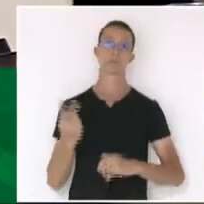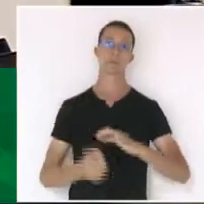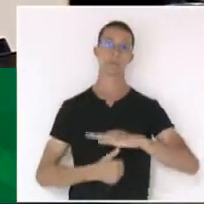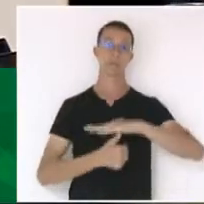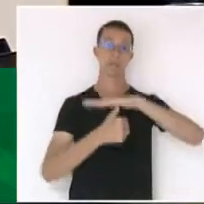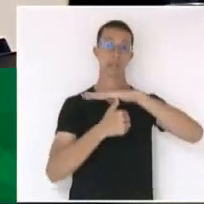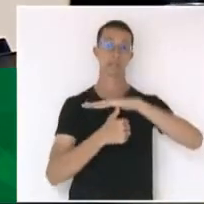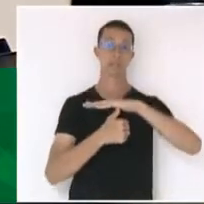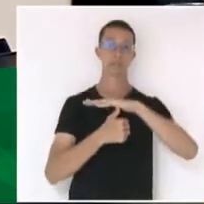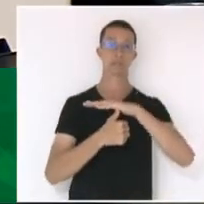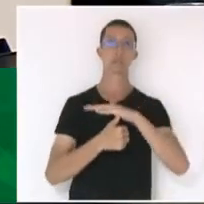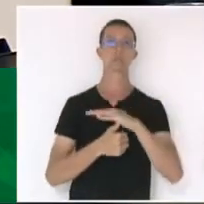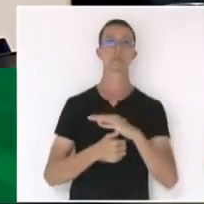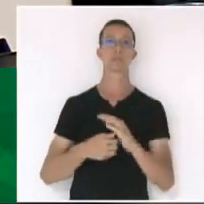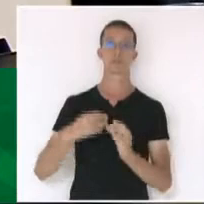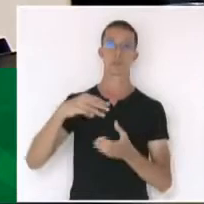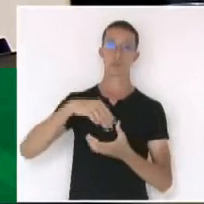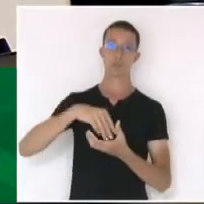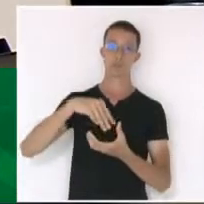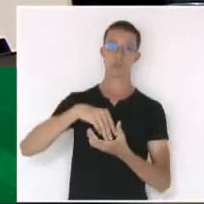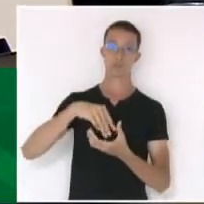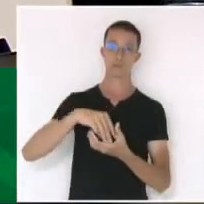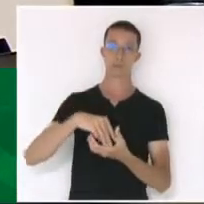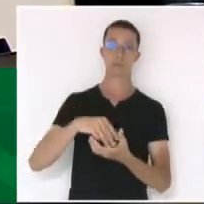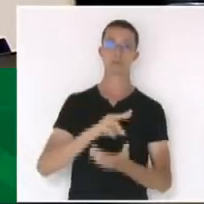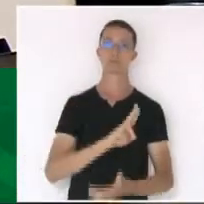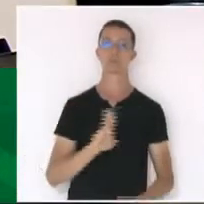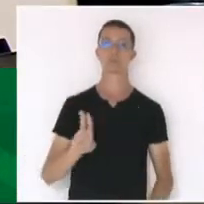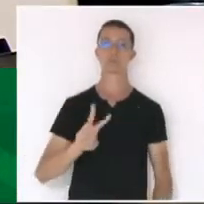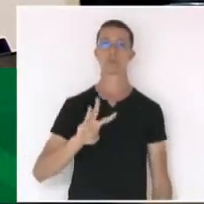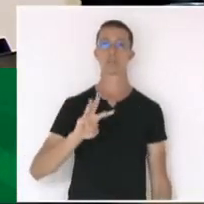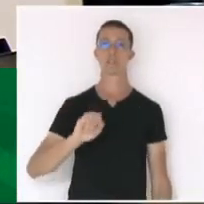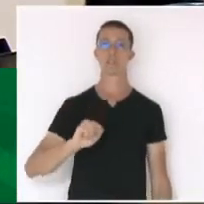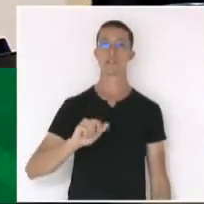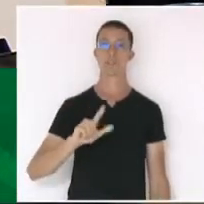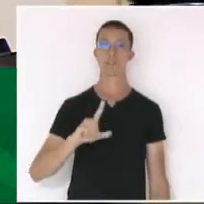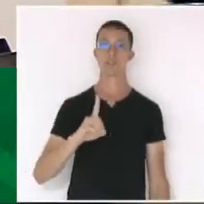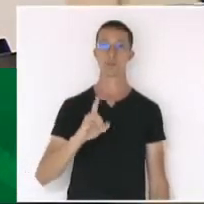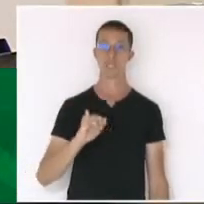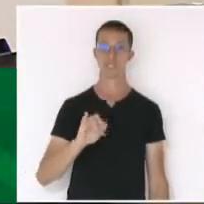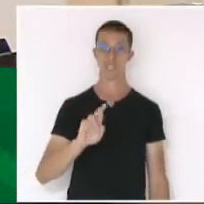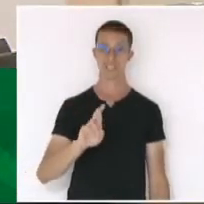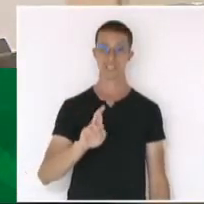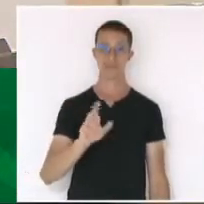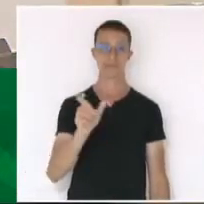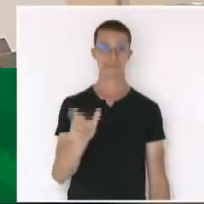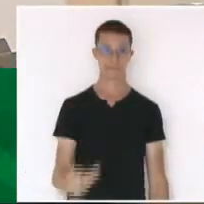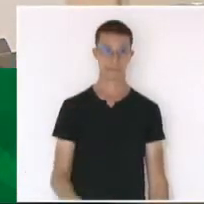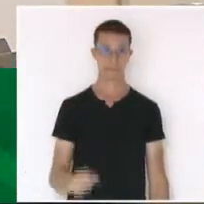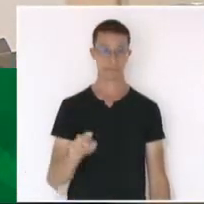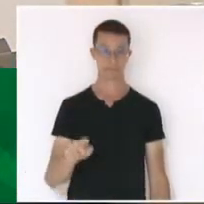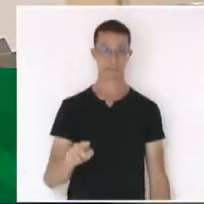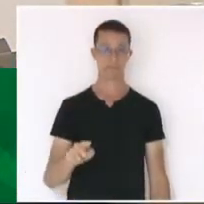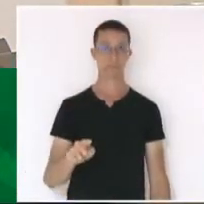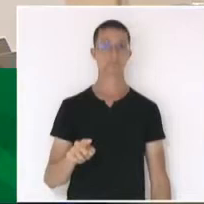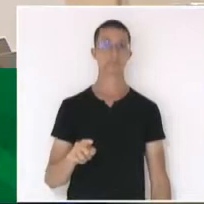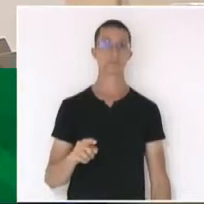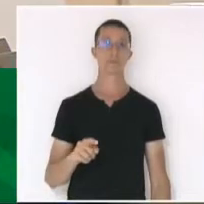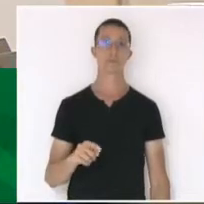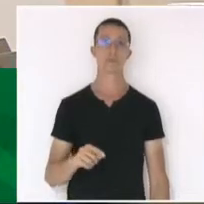do Itajaí univali Dr Valdir cequinel filho eleito